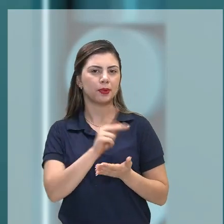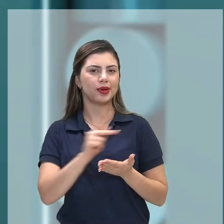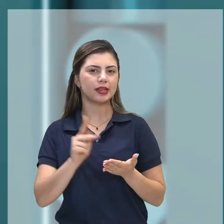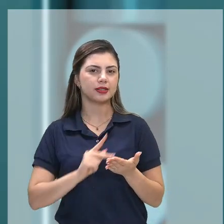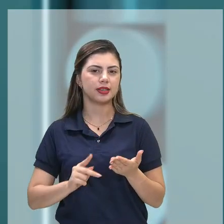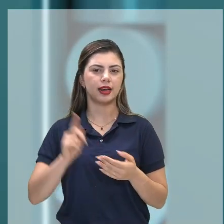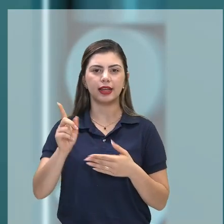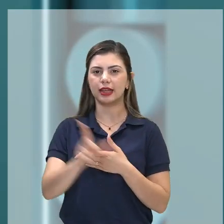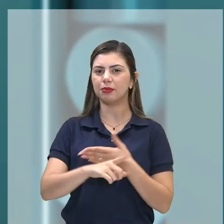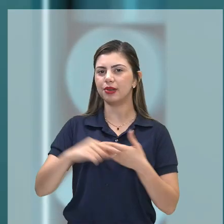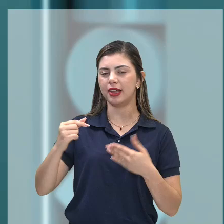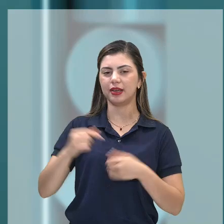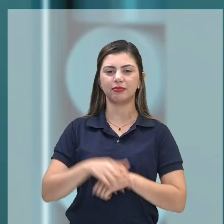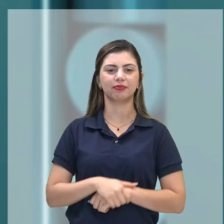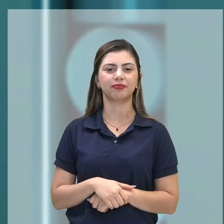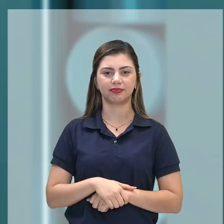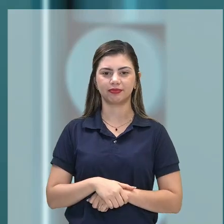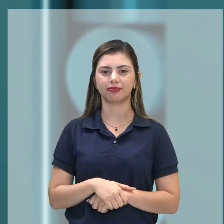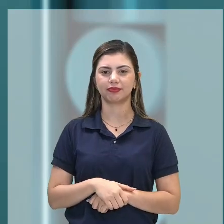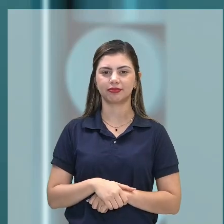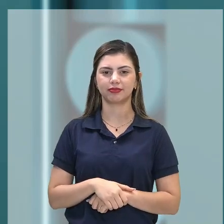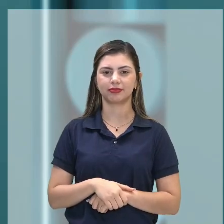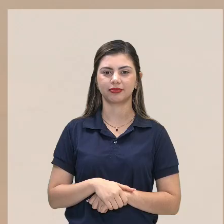Astrid Cabral. Acompanhe aí na tela.